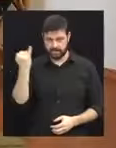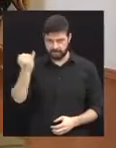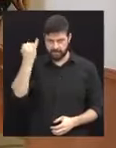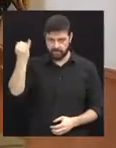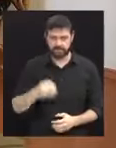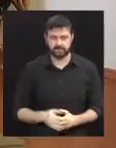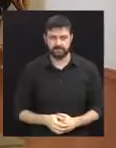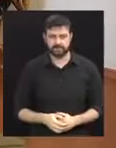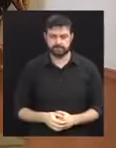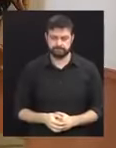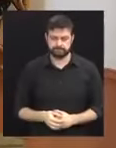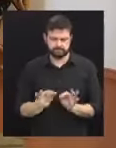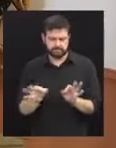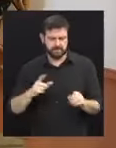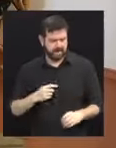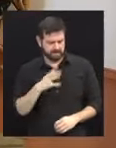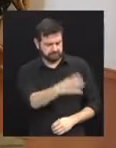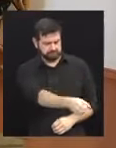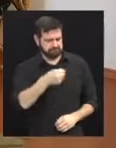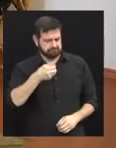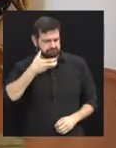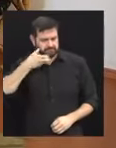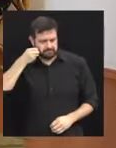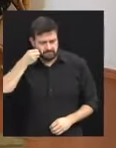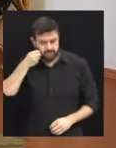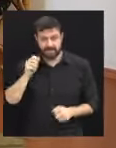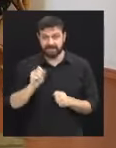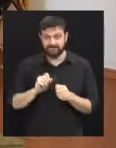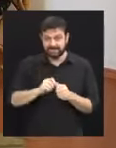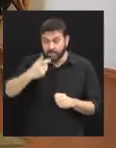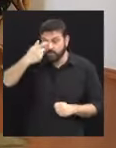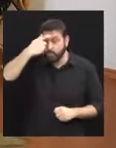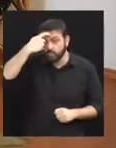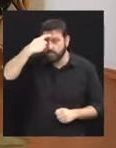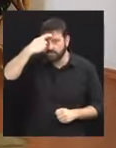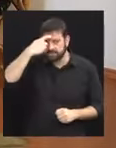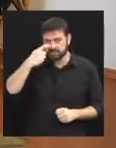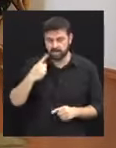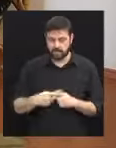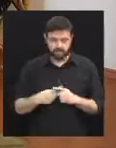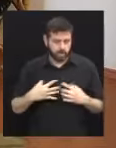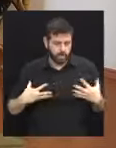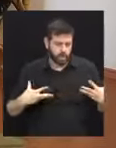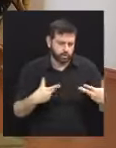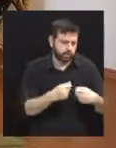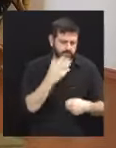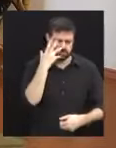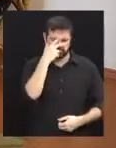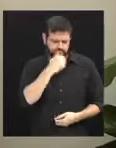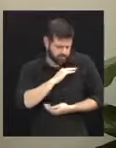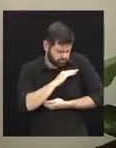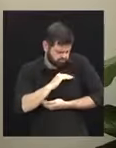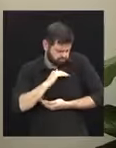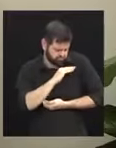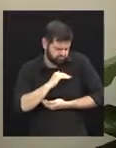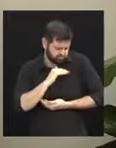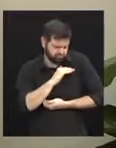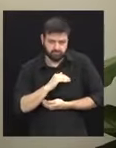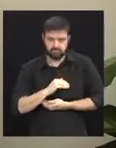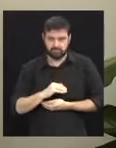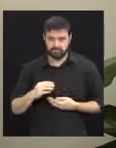você simplesmente adotar, adotar de uma forma consciente. Porque bonitinhos todos eles são, né? Sim, Sara? pequenos, né? Como ela